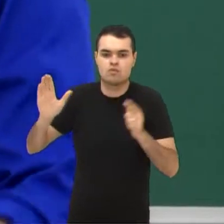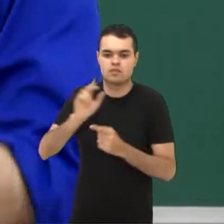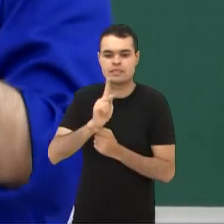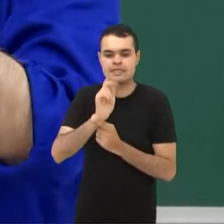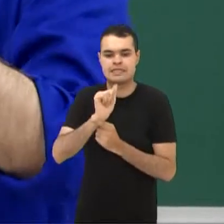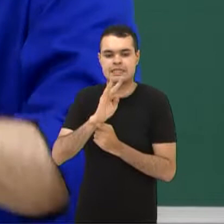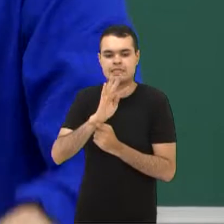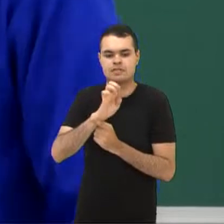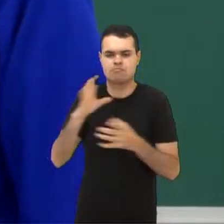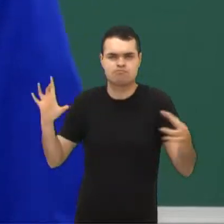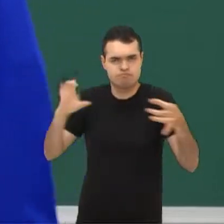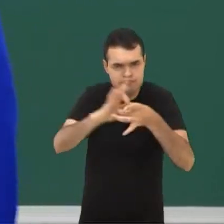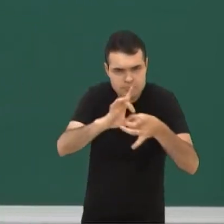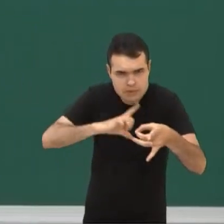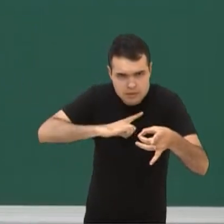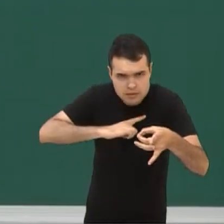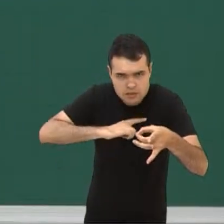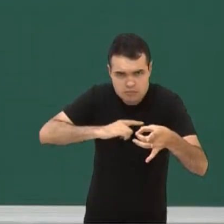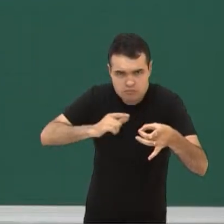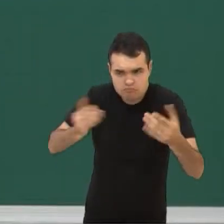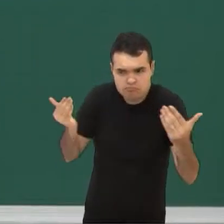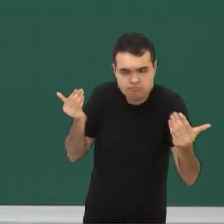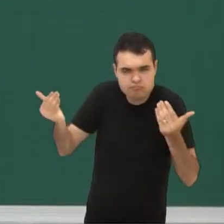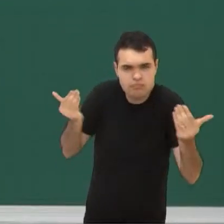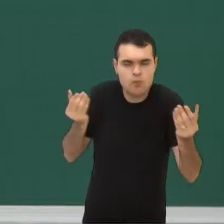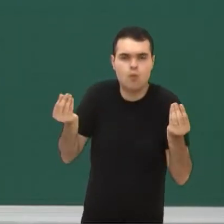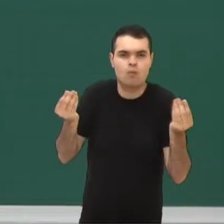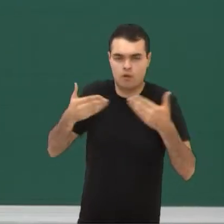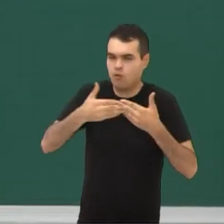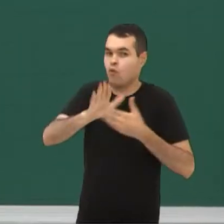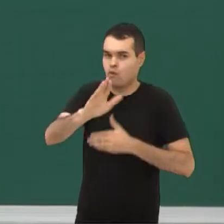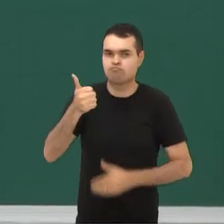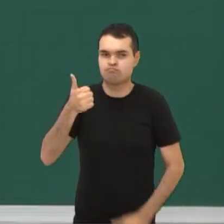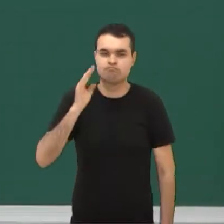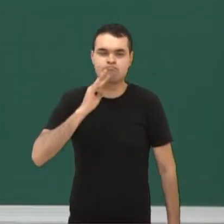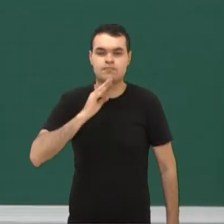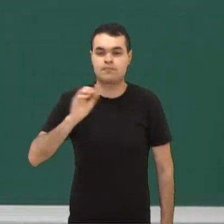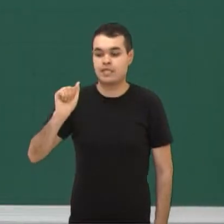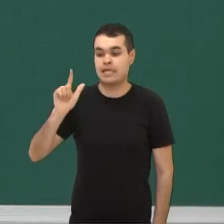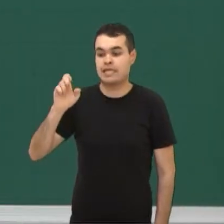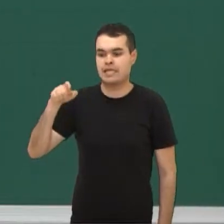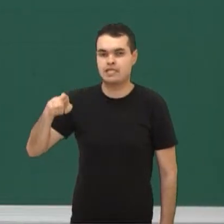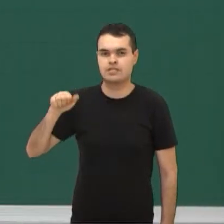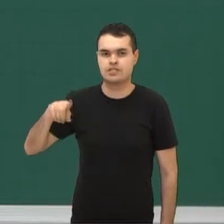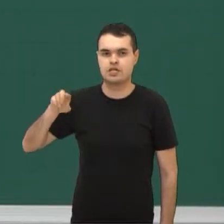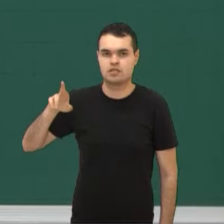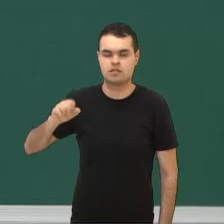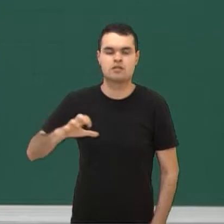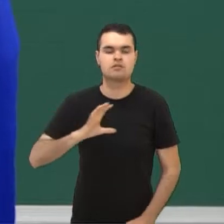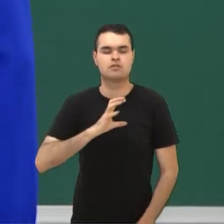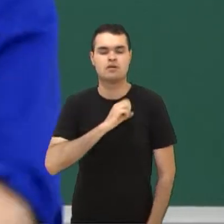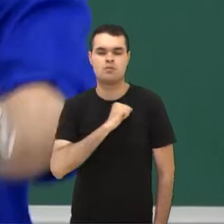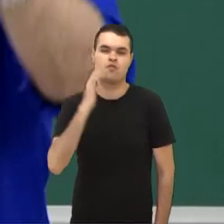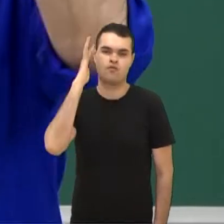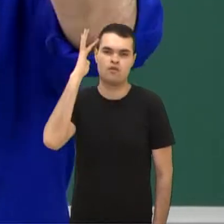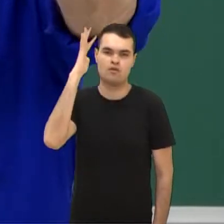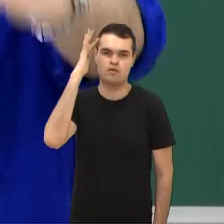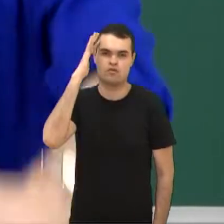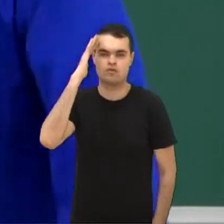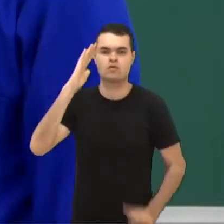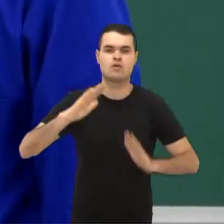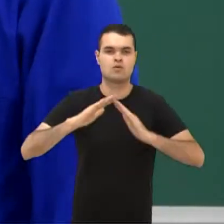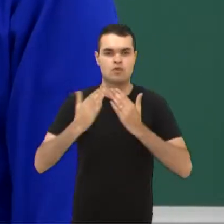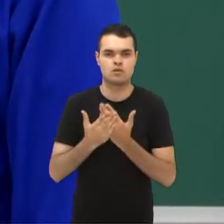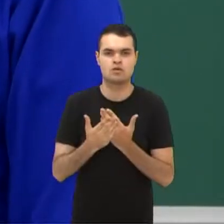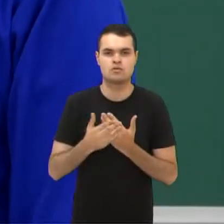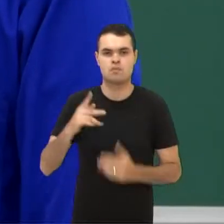né, professor? Já vamos chegar nesse aspecto aqui, vamos chegar, tá? Sim. O Alexandre Santos ama filosofia, Colégio Paulo Leminski, um